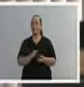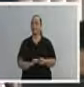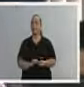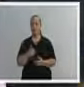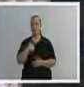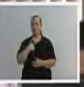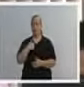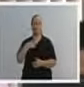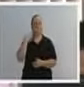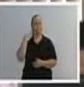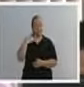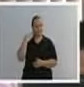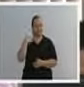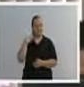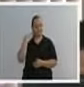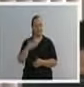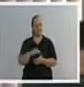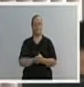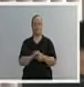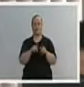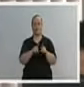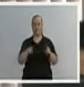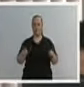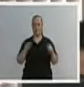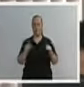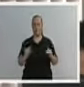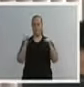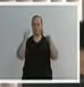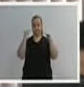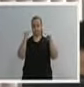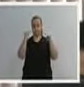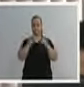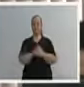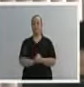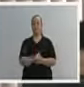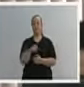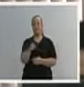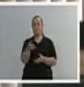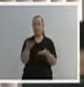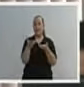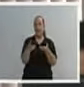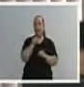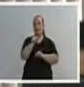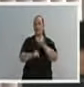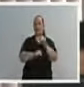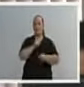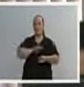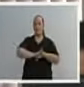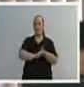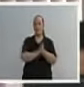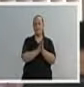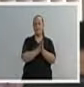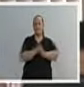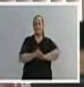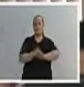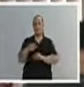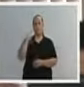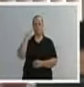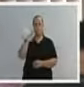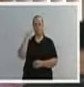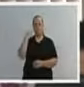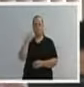advogado. Se um promotor quiser destruir a carreira política de quem quer que seja, hoje